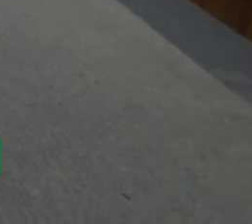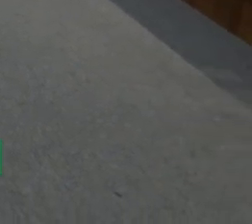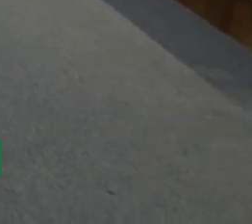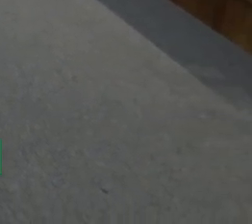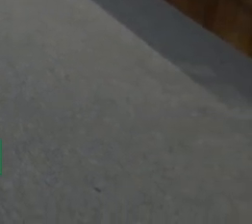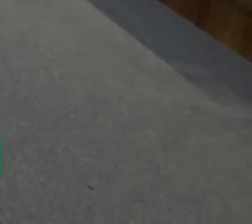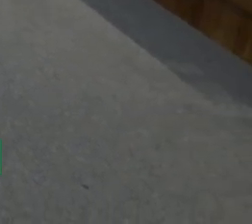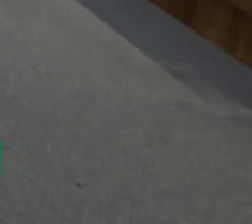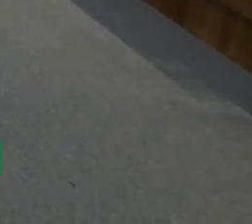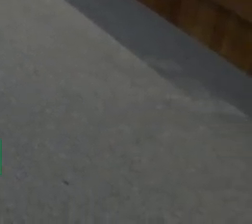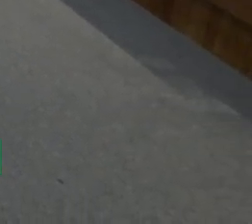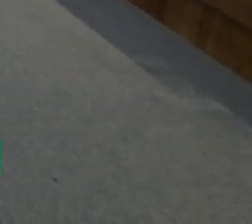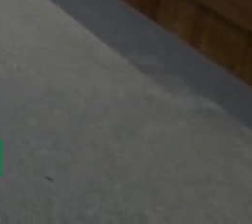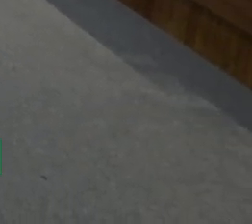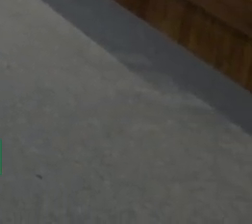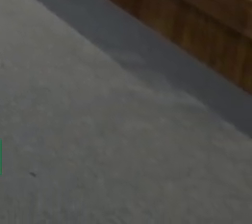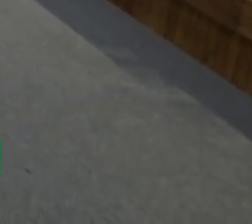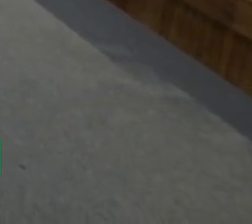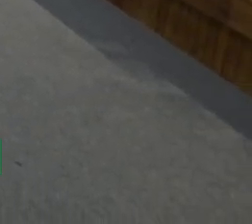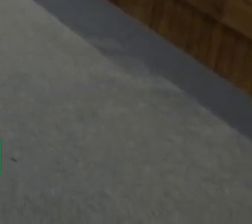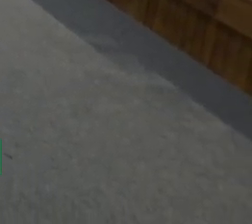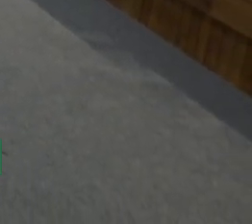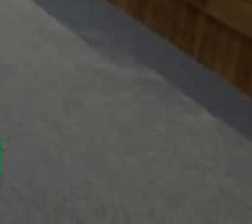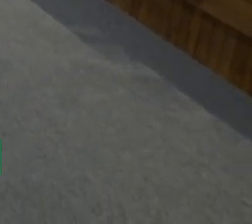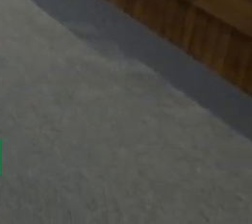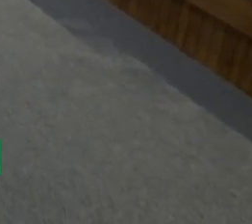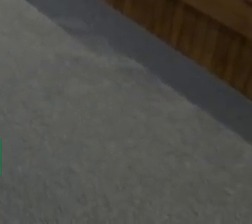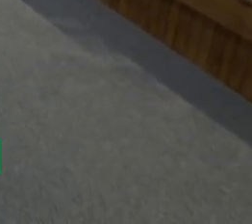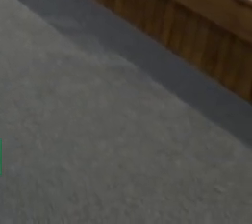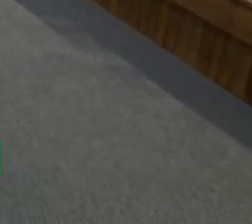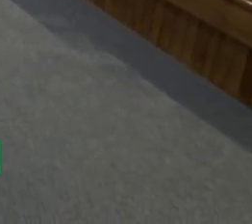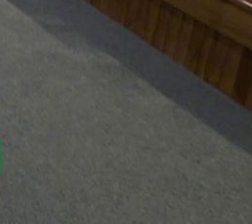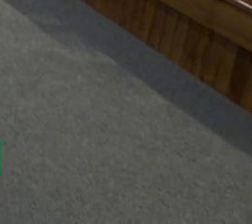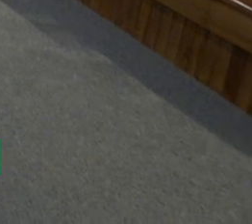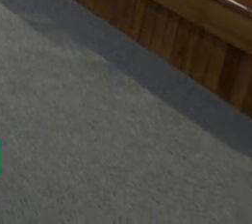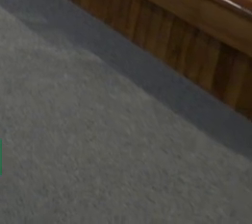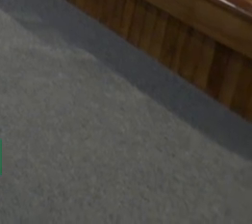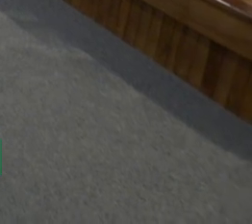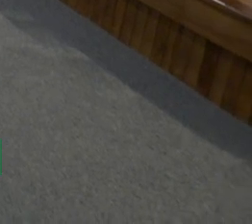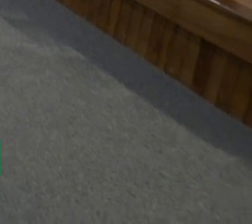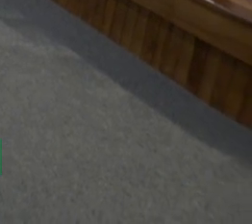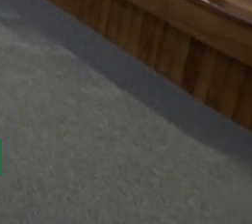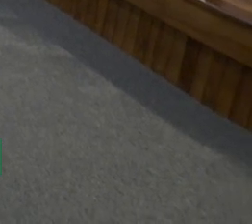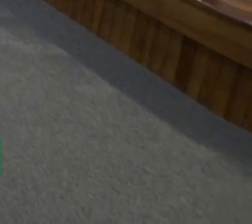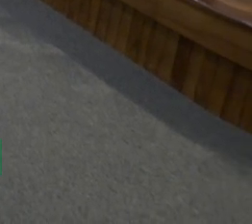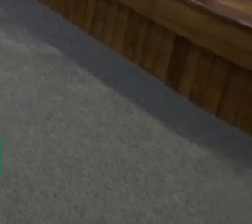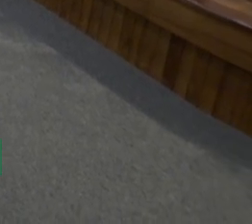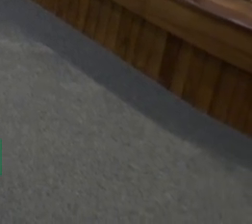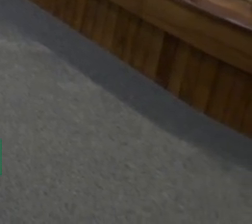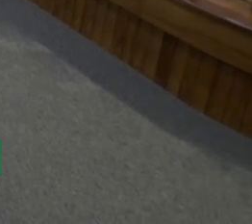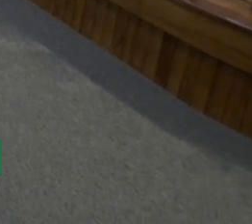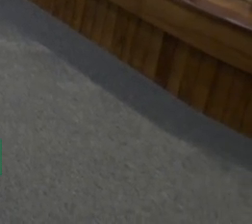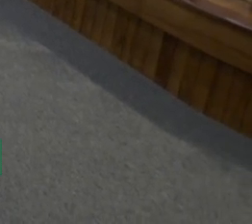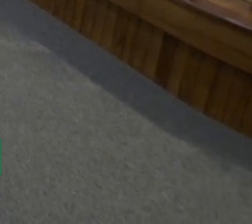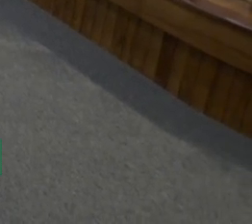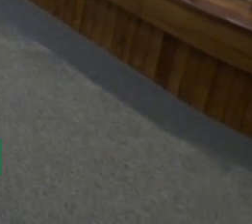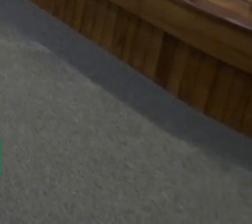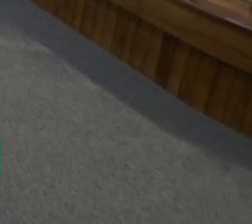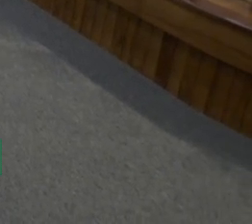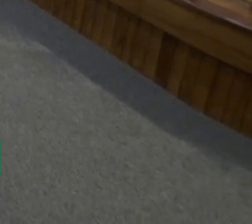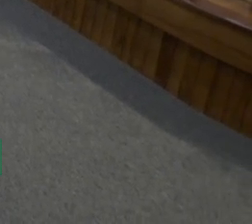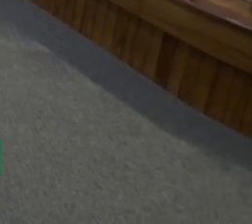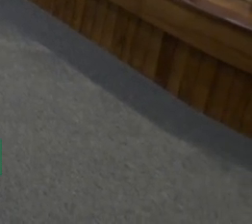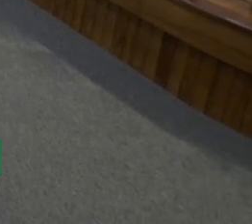Bem difícil de encontrar. A maré vai, a maré vem. ela não mora na praia.